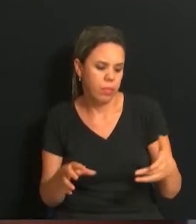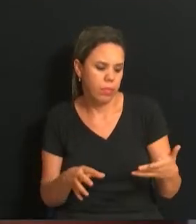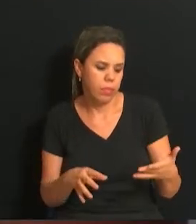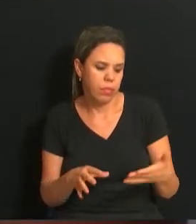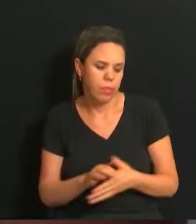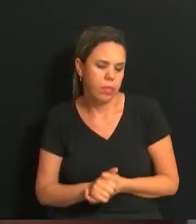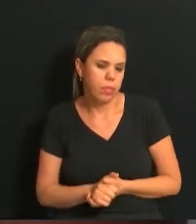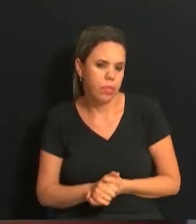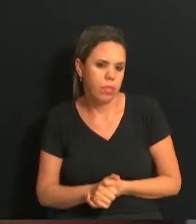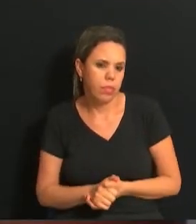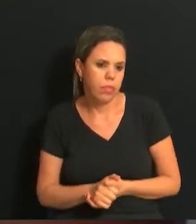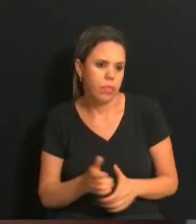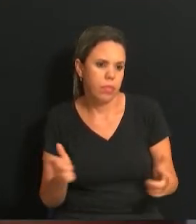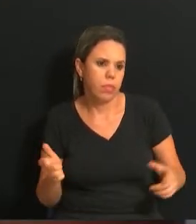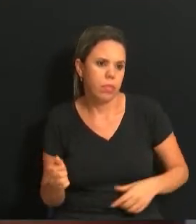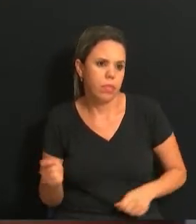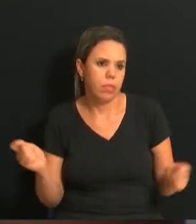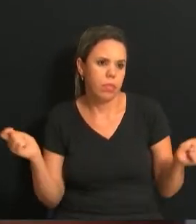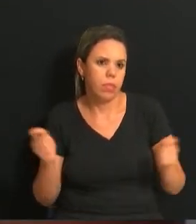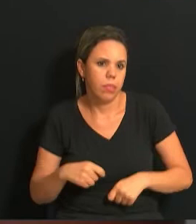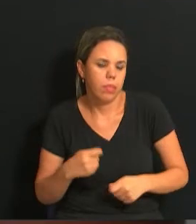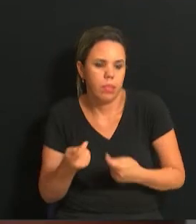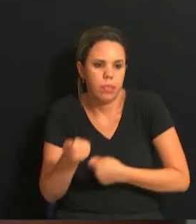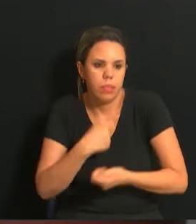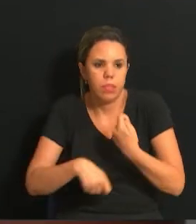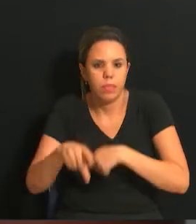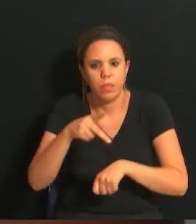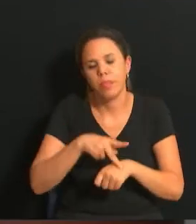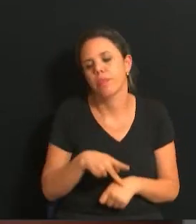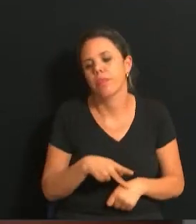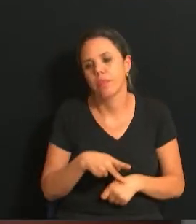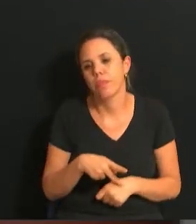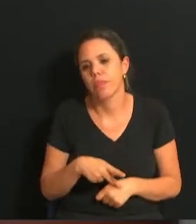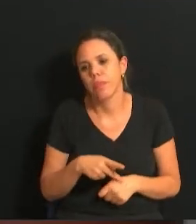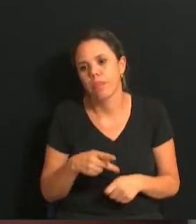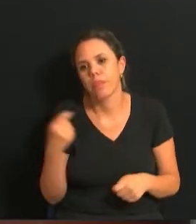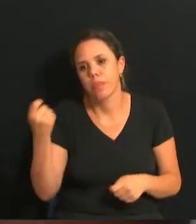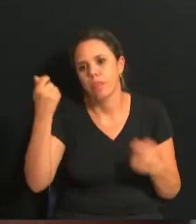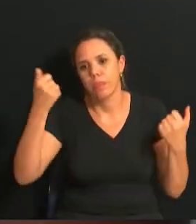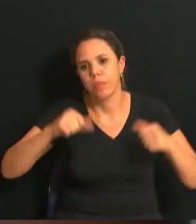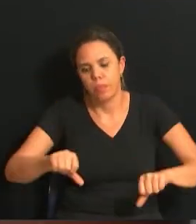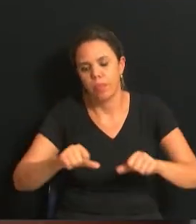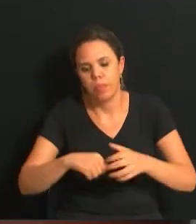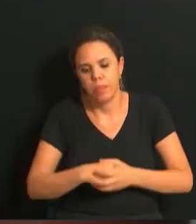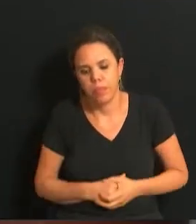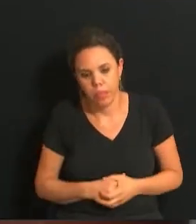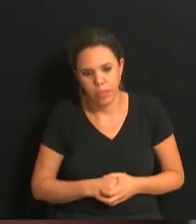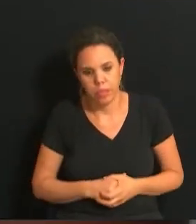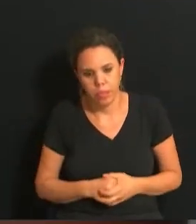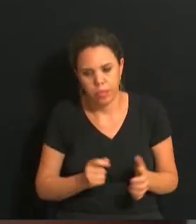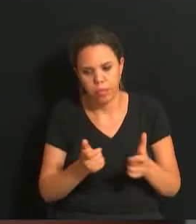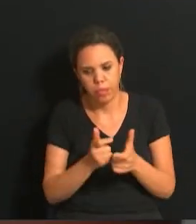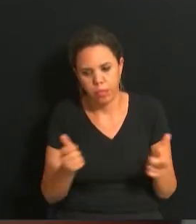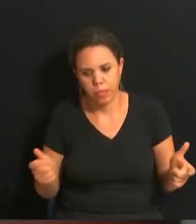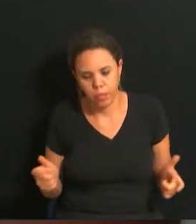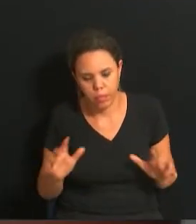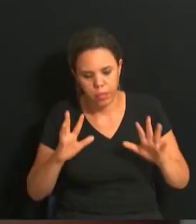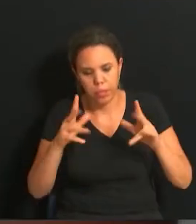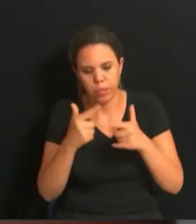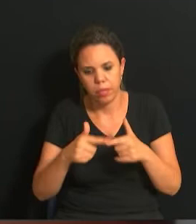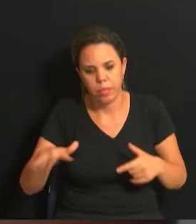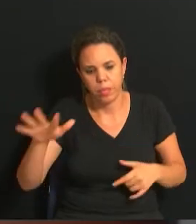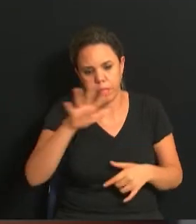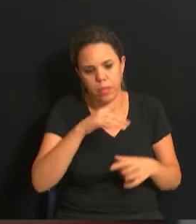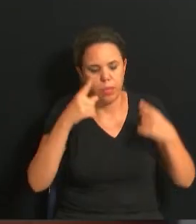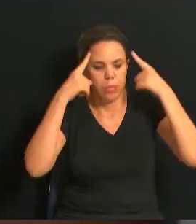só a pandemia, né, mas a situação econômica do país, mas a pandemia também agrava isso. A pandemia aumentou toda a situação de